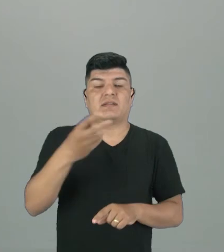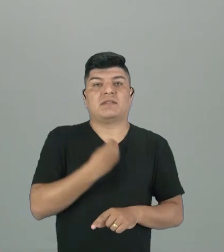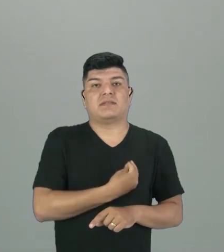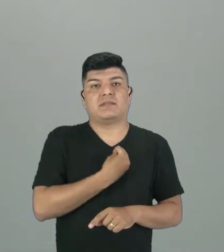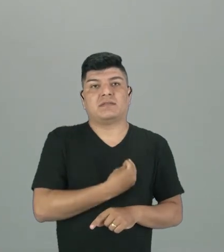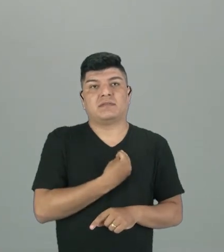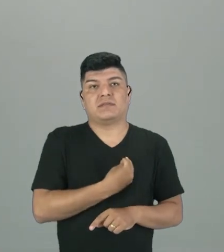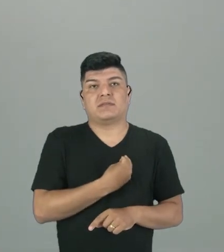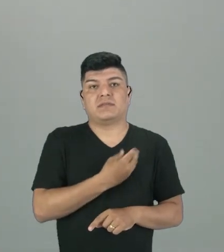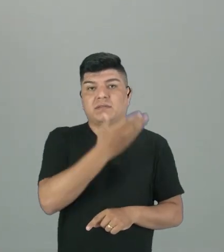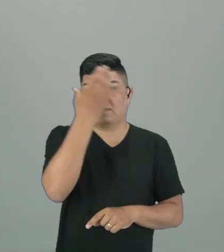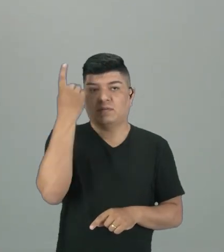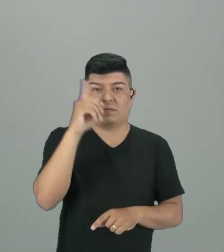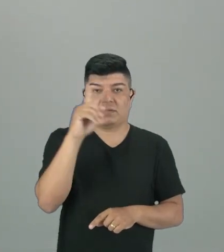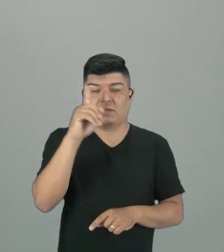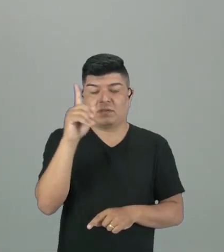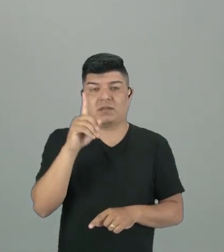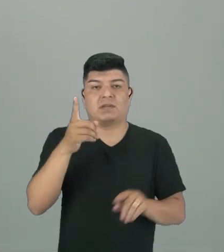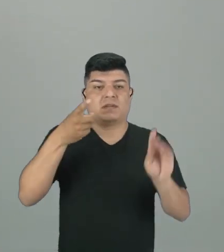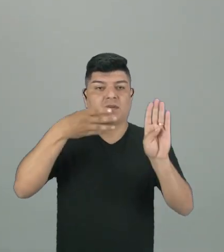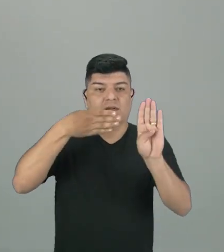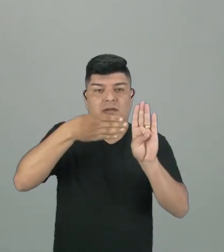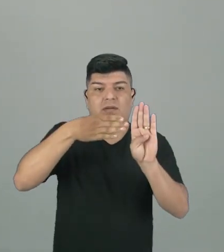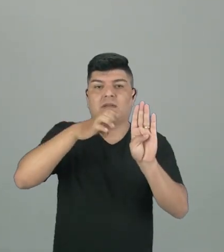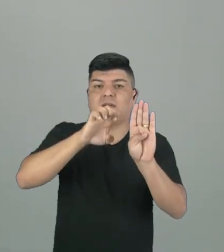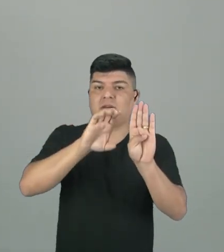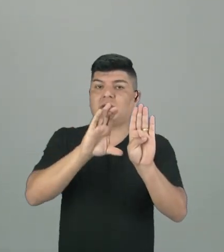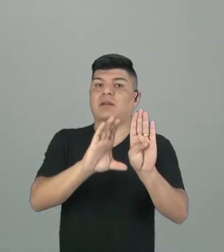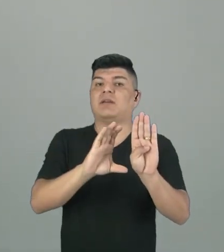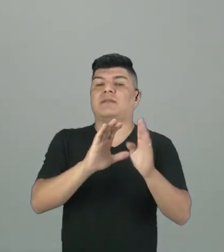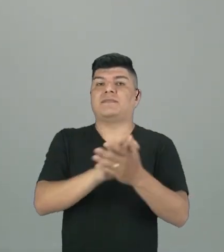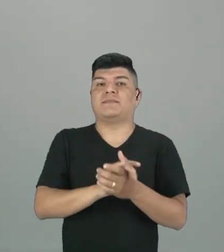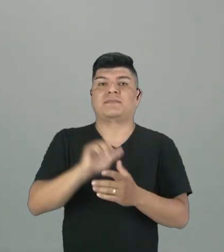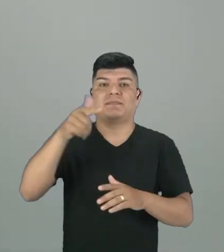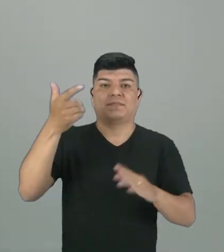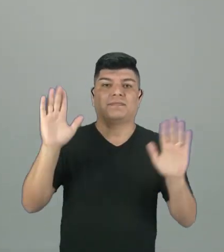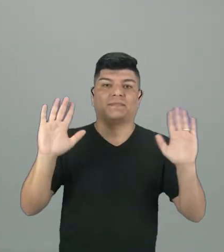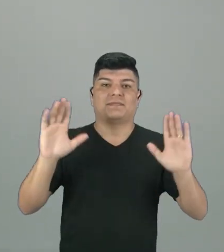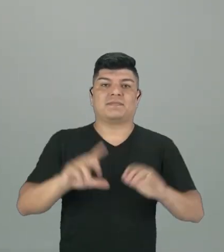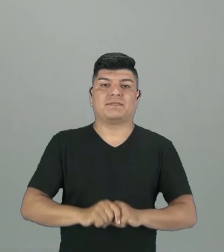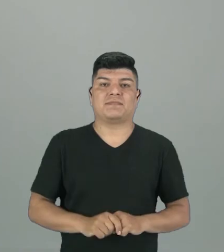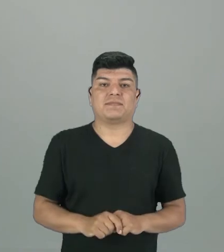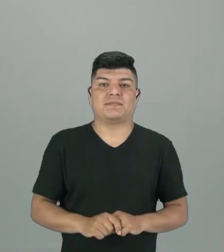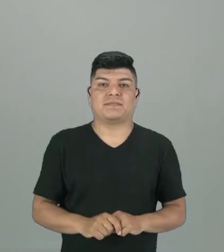da vida. Não esqueça de clicar essa aula na plataforma Eduque e até a próxima.